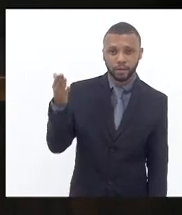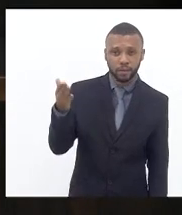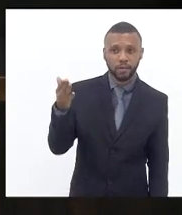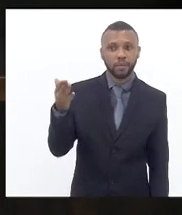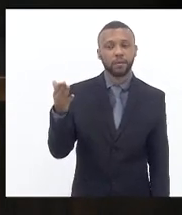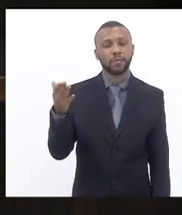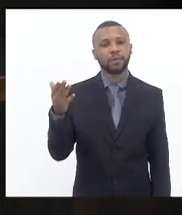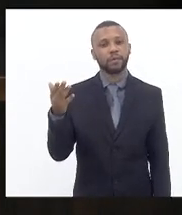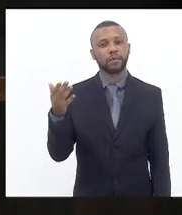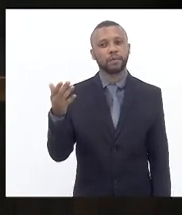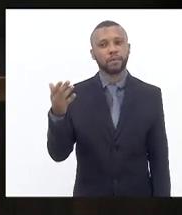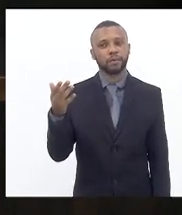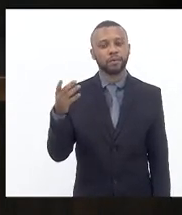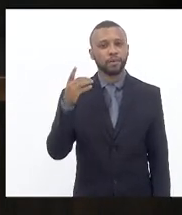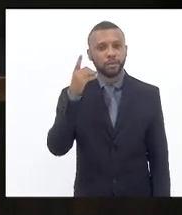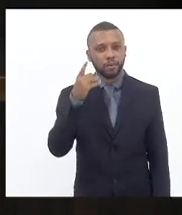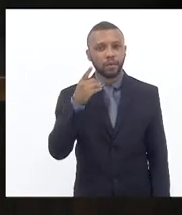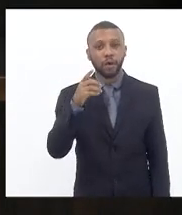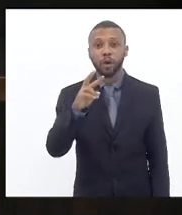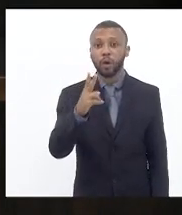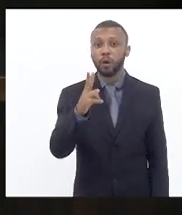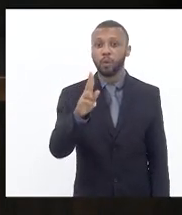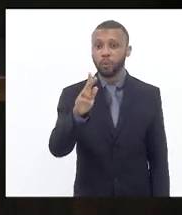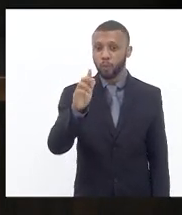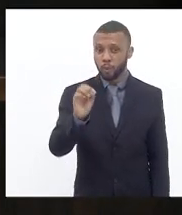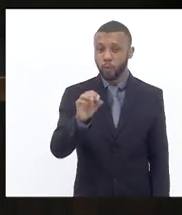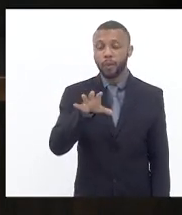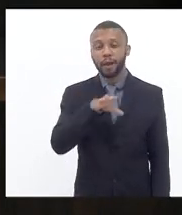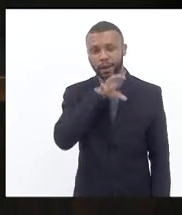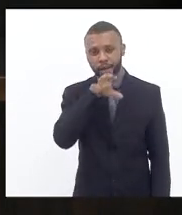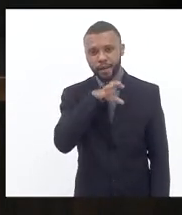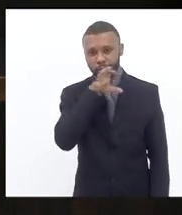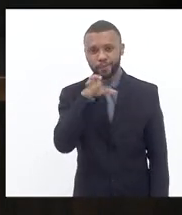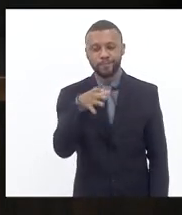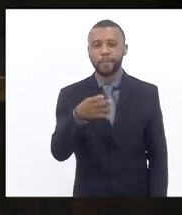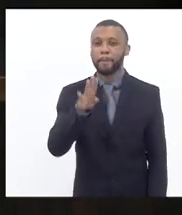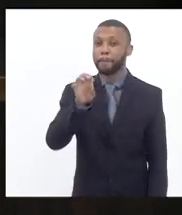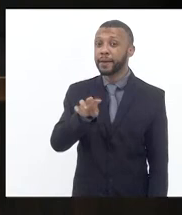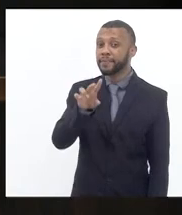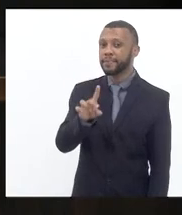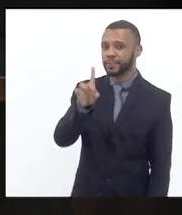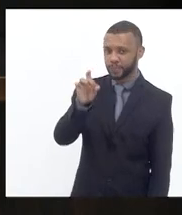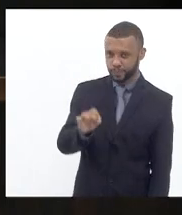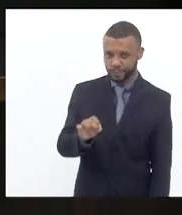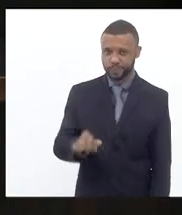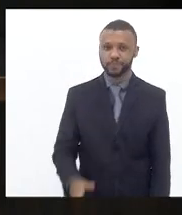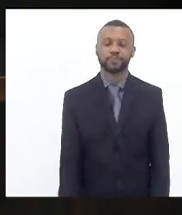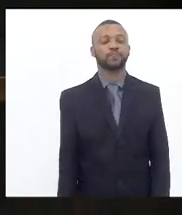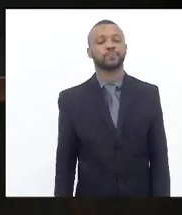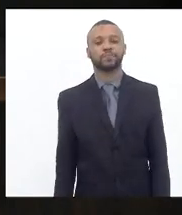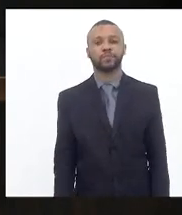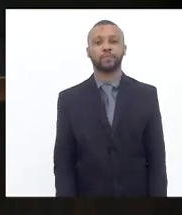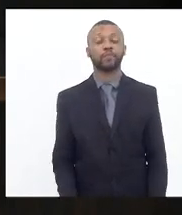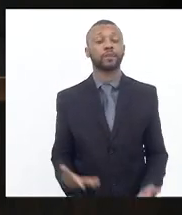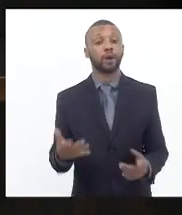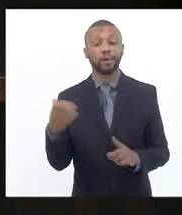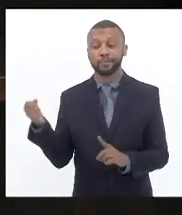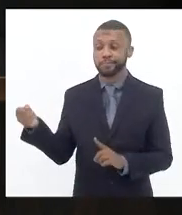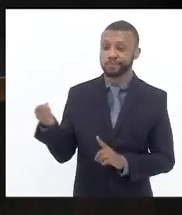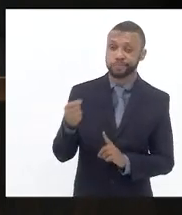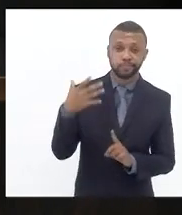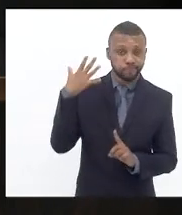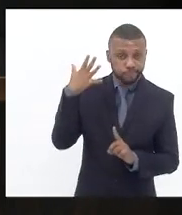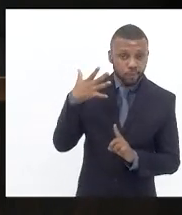mentor ele nosso Deputado Federal Hugo Leal Olá seja bem-vindo eu vou passar a palavra ao deputado